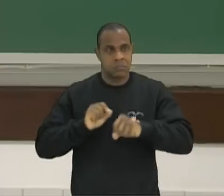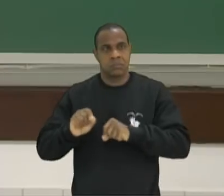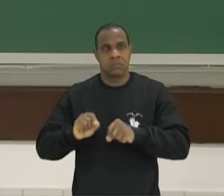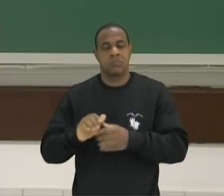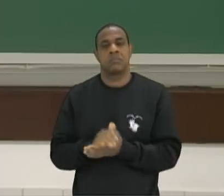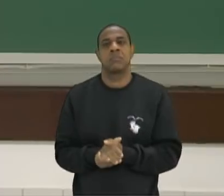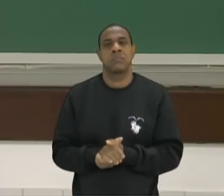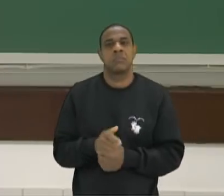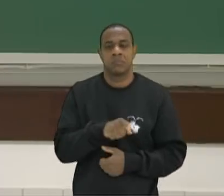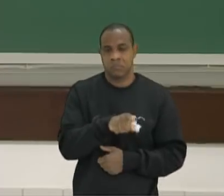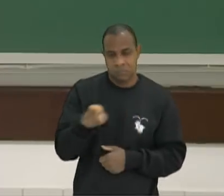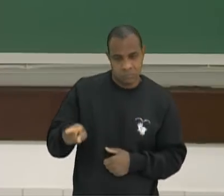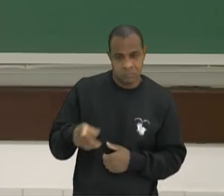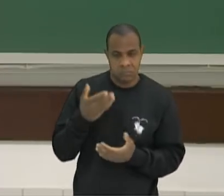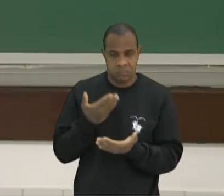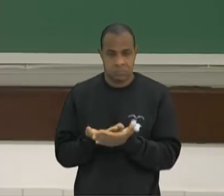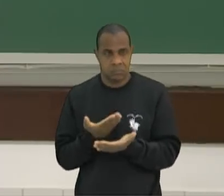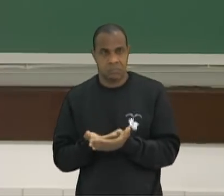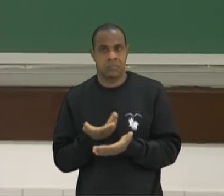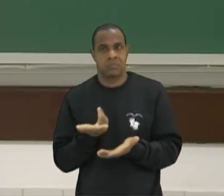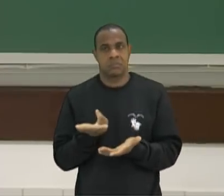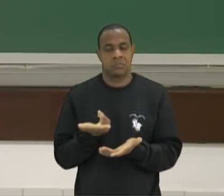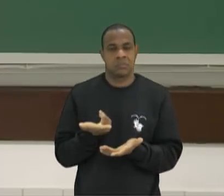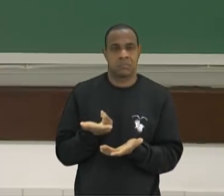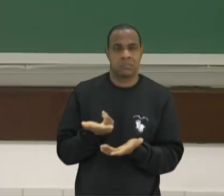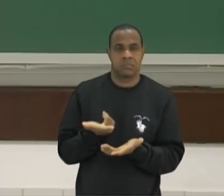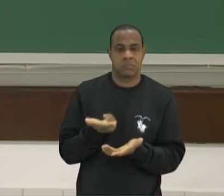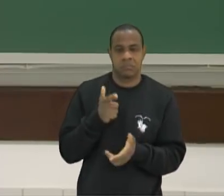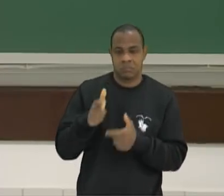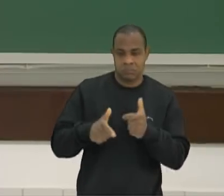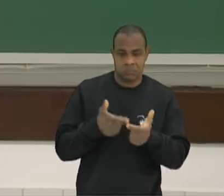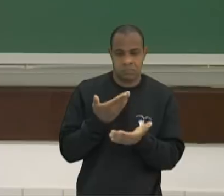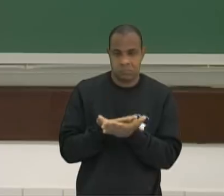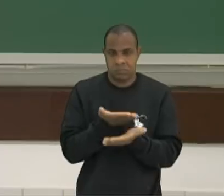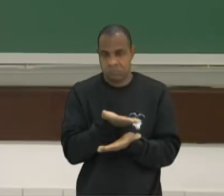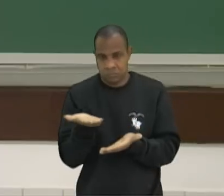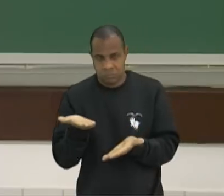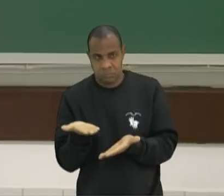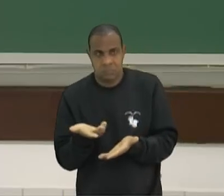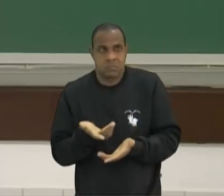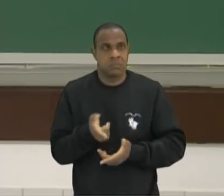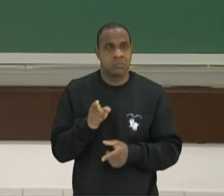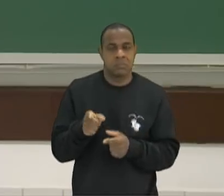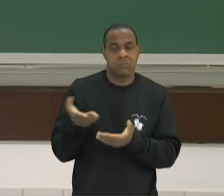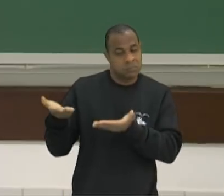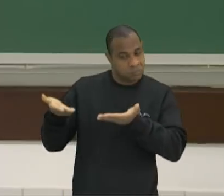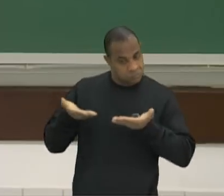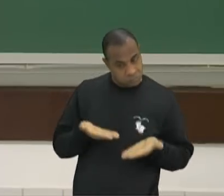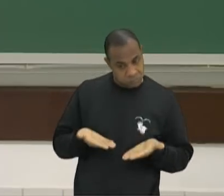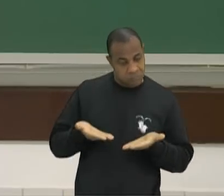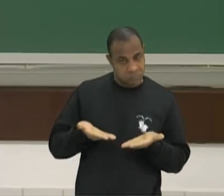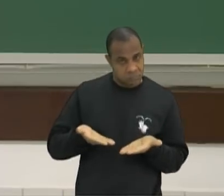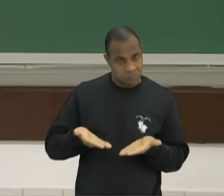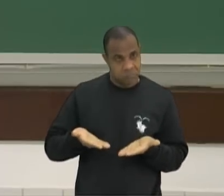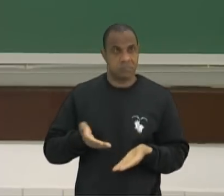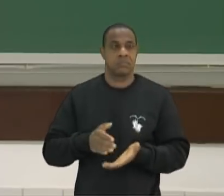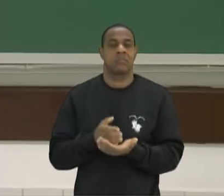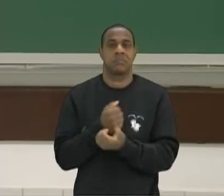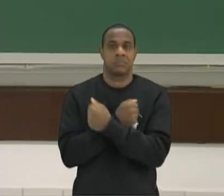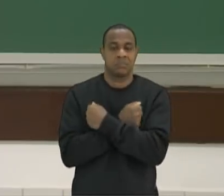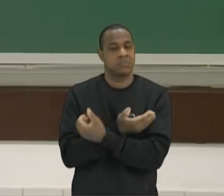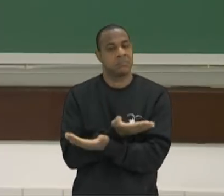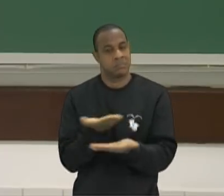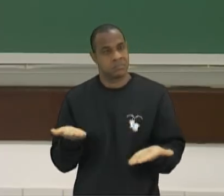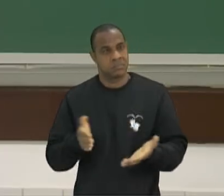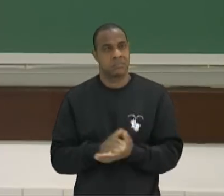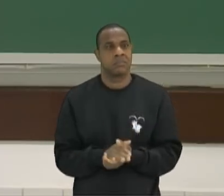seja dos estudantes que eu trabalho de maneira presencial e também estudantes de todo o Paraná, então sejam muito bem-vindos nesse abraço virtual.